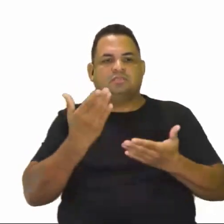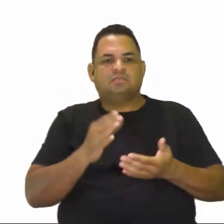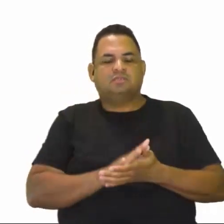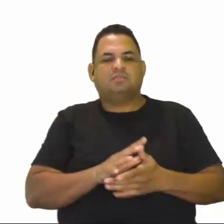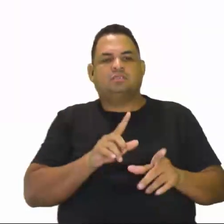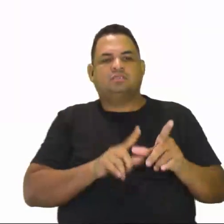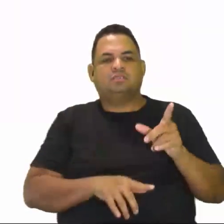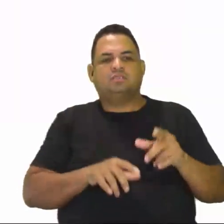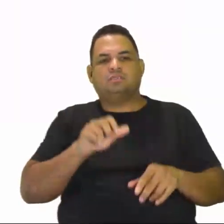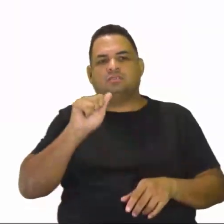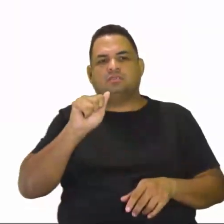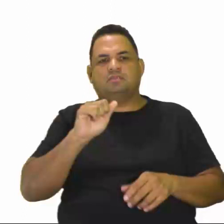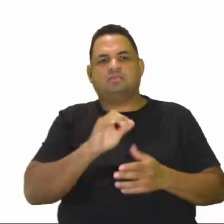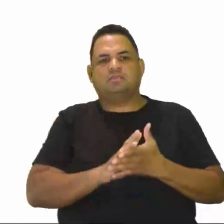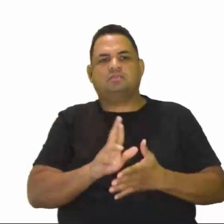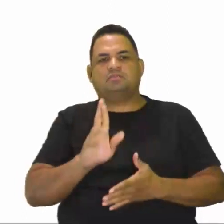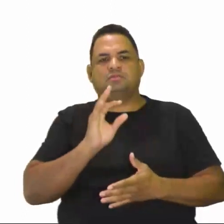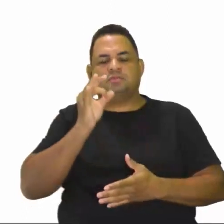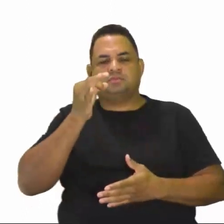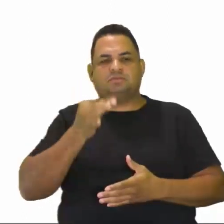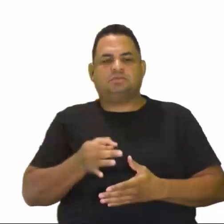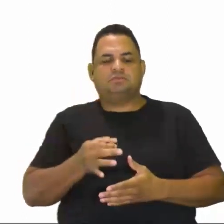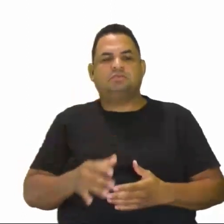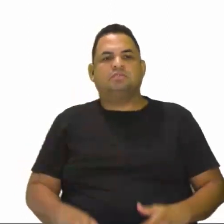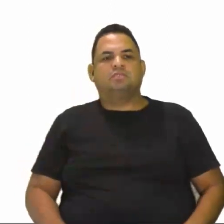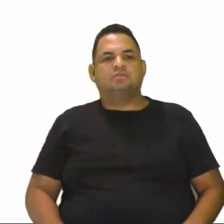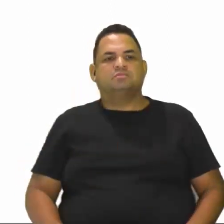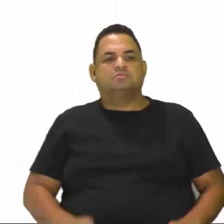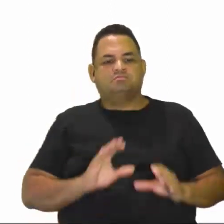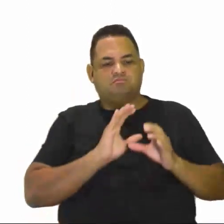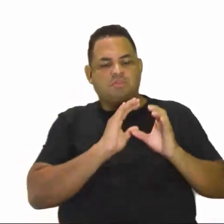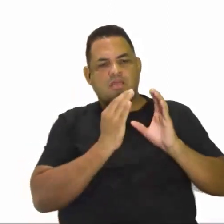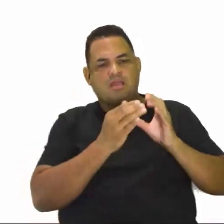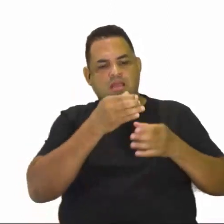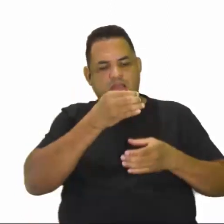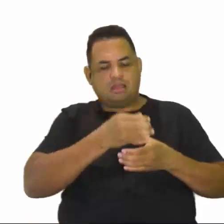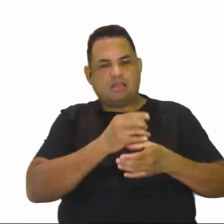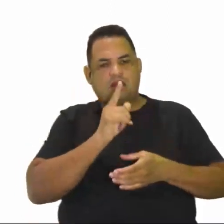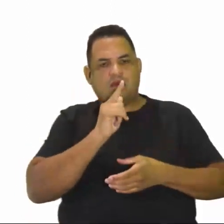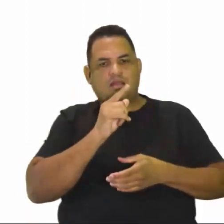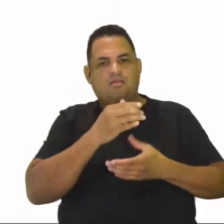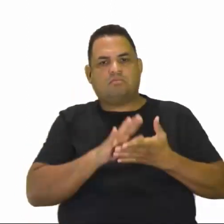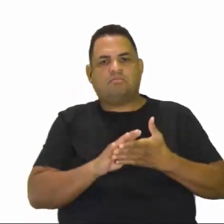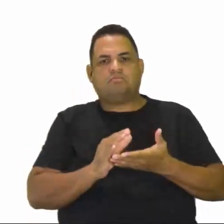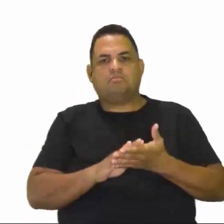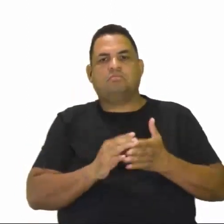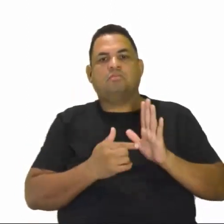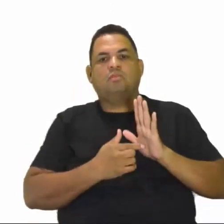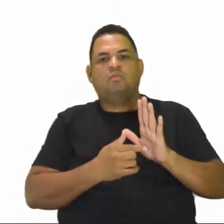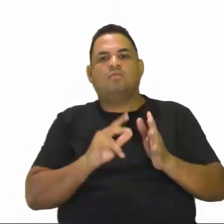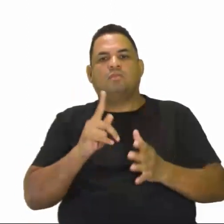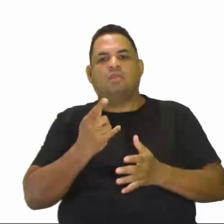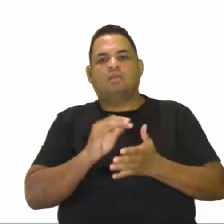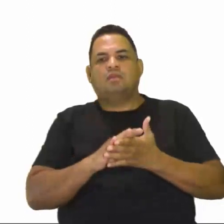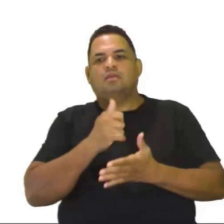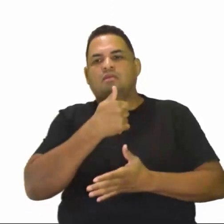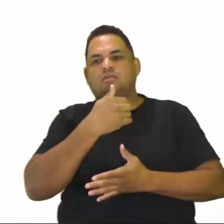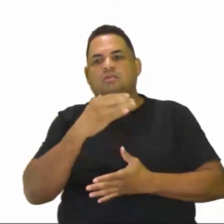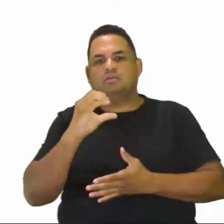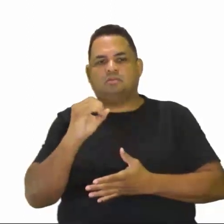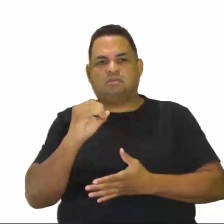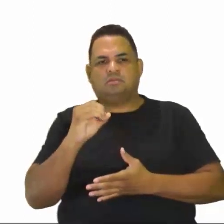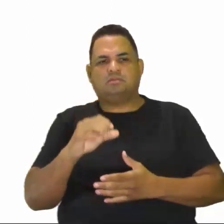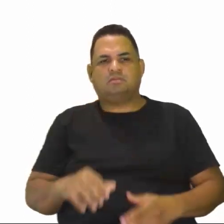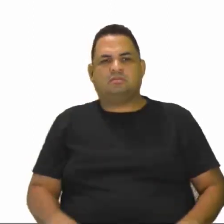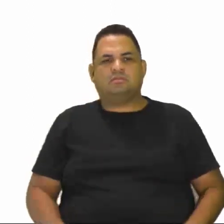que a letra A é a nossa alternativa correta. Ele diz que o rótulo da água mineral informa um pH igual a 10, lembra